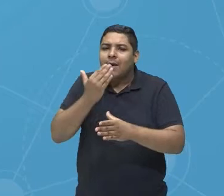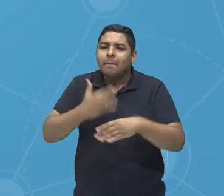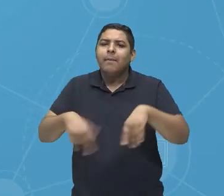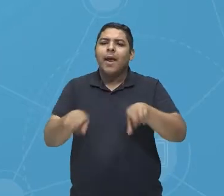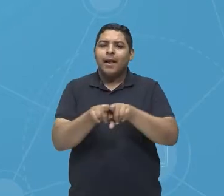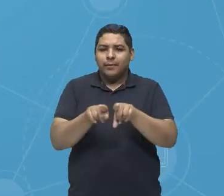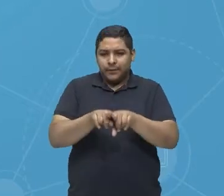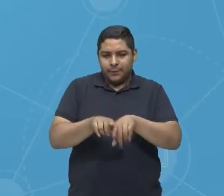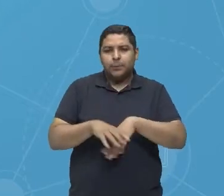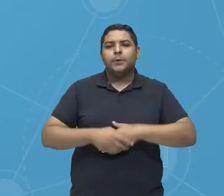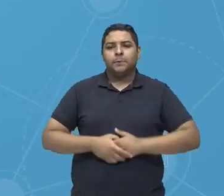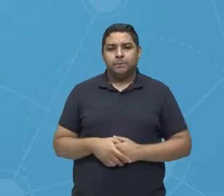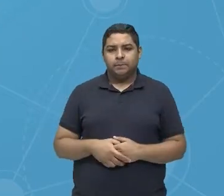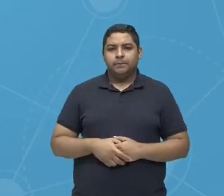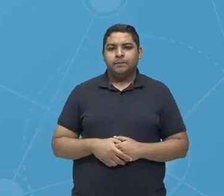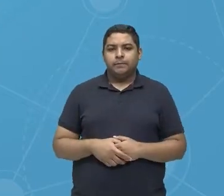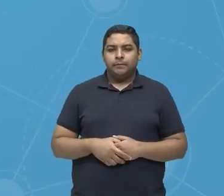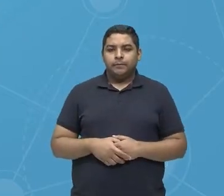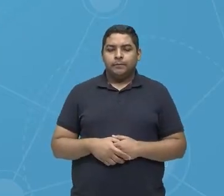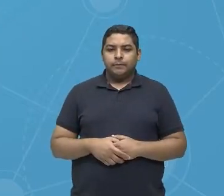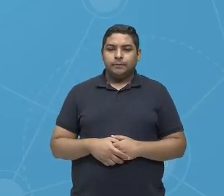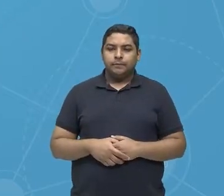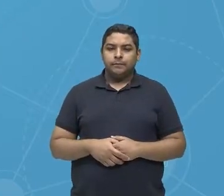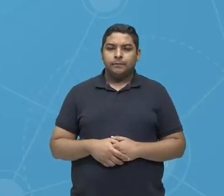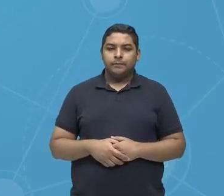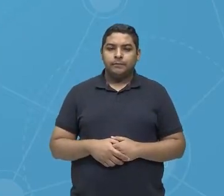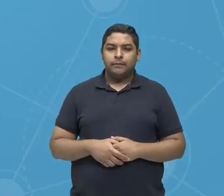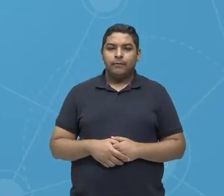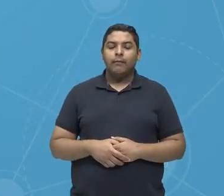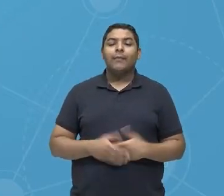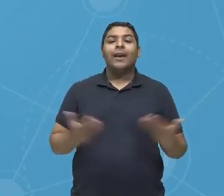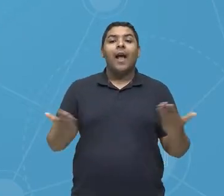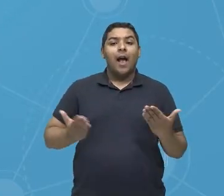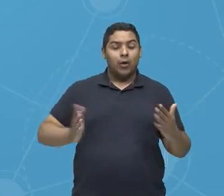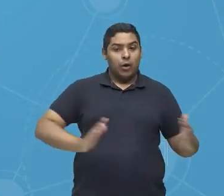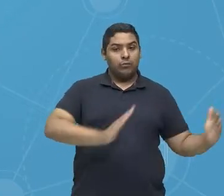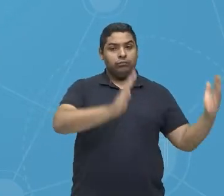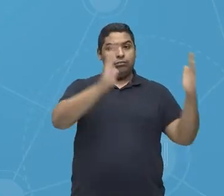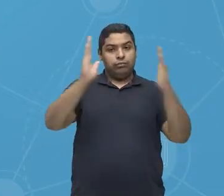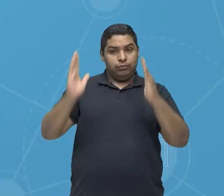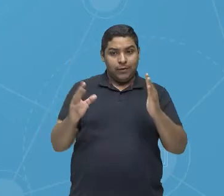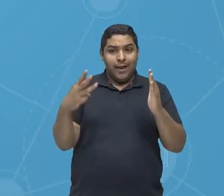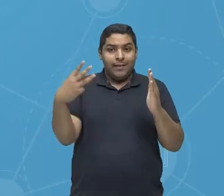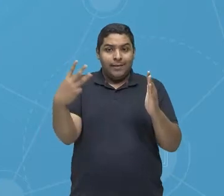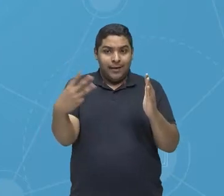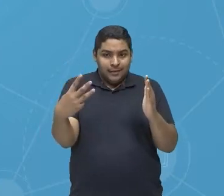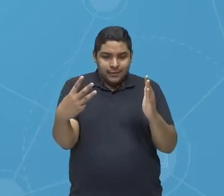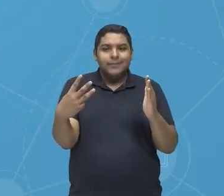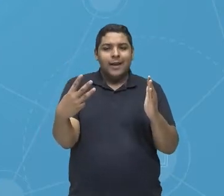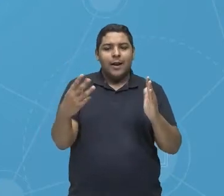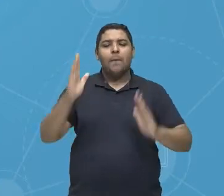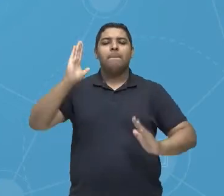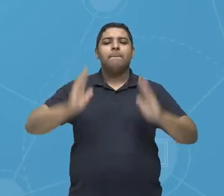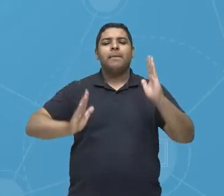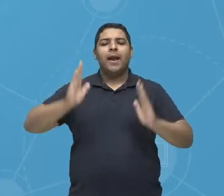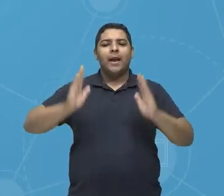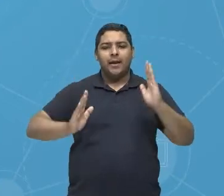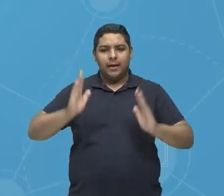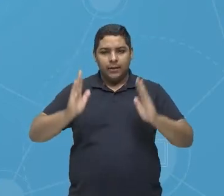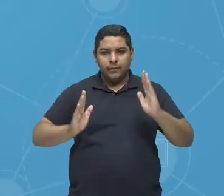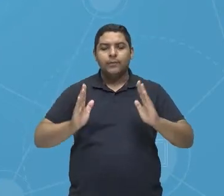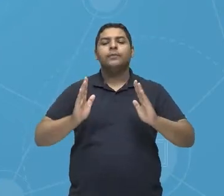um coletor, certo? E aí, nós passamos para um outro período da idade, da pré-história. Qual era? Passamos